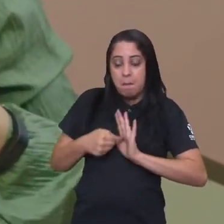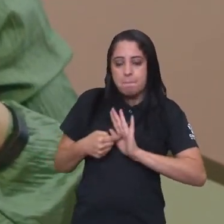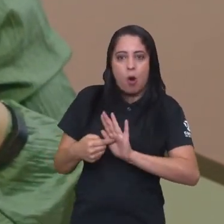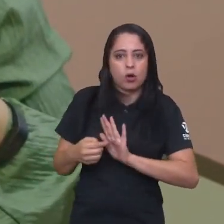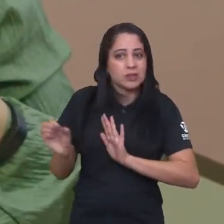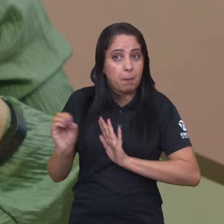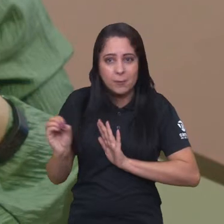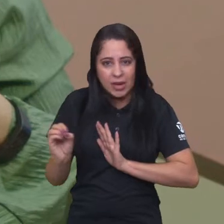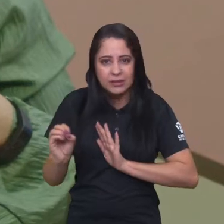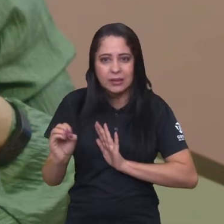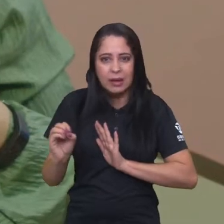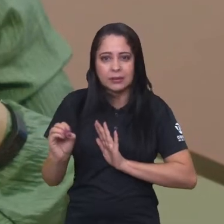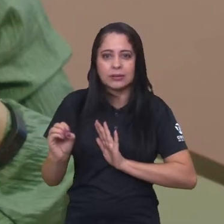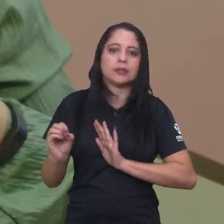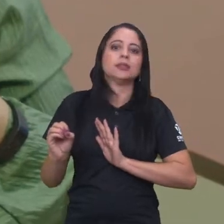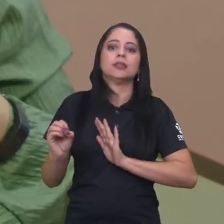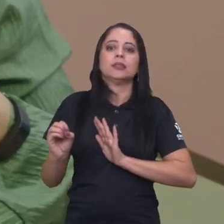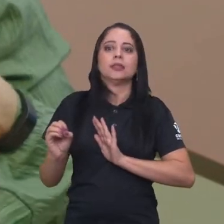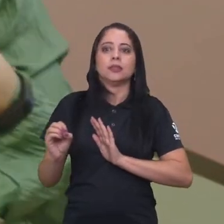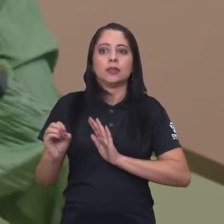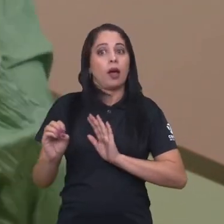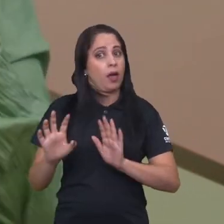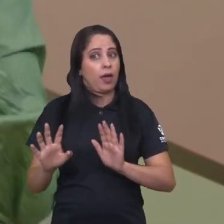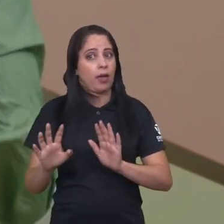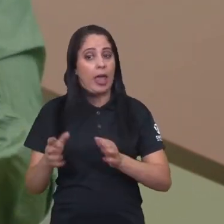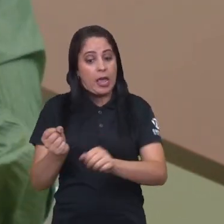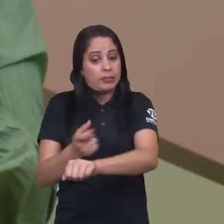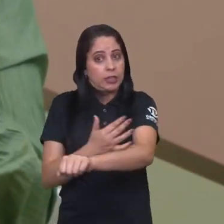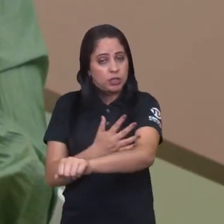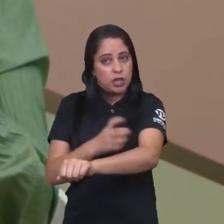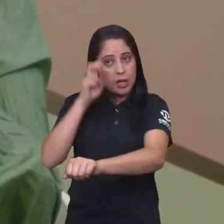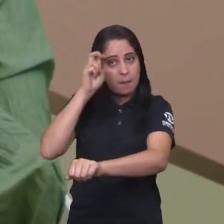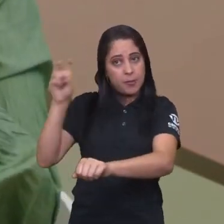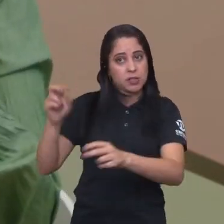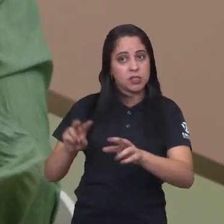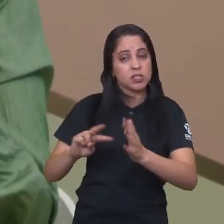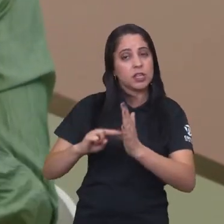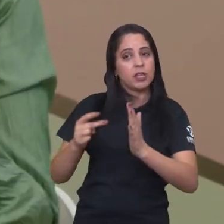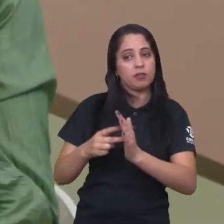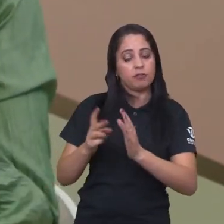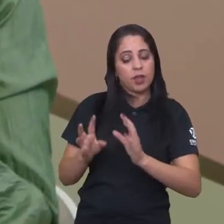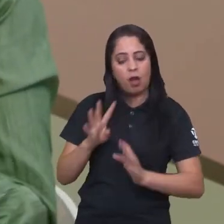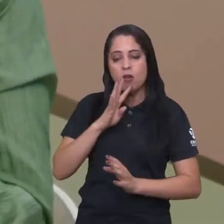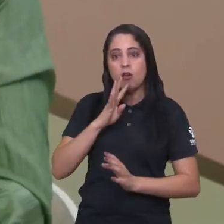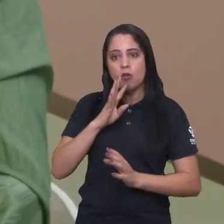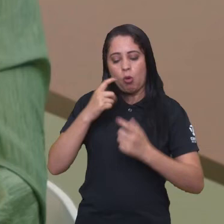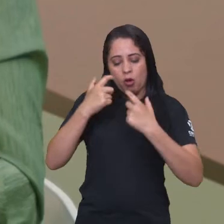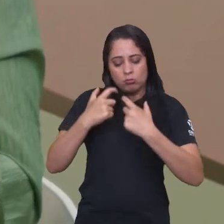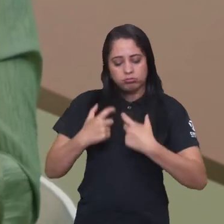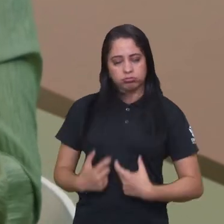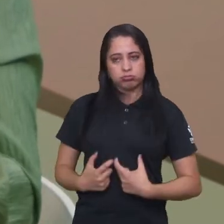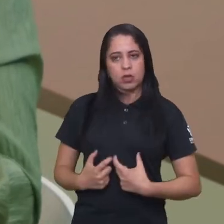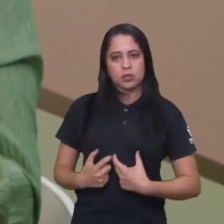nossas emoções, como eu falei para você, a inteligência emocional não é aprender a lidar com as emoções, reconhecer suas emoções para poder